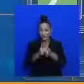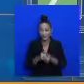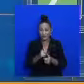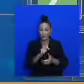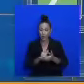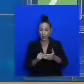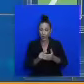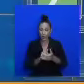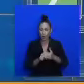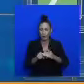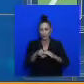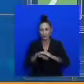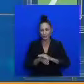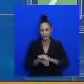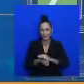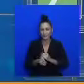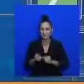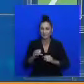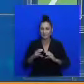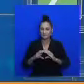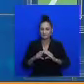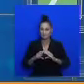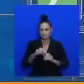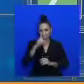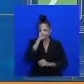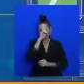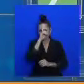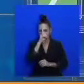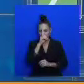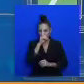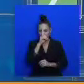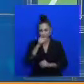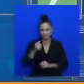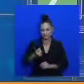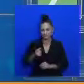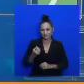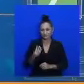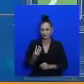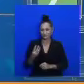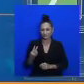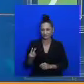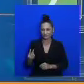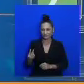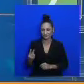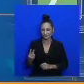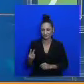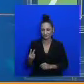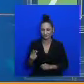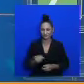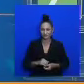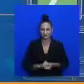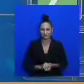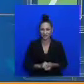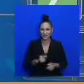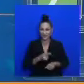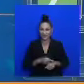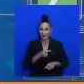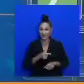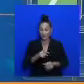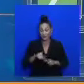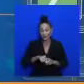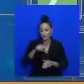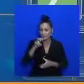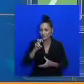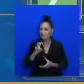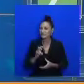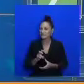conferindo Lotomania. Bola amarela, número 42. Amarela, 42. Agora faltam